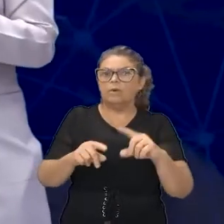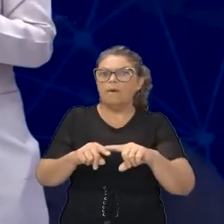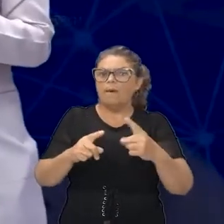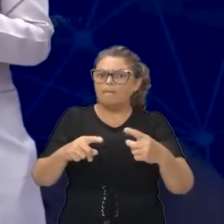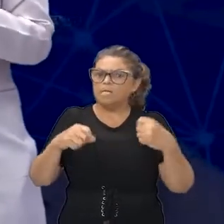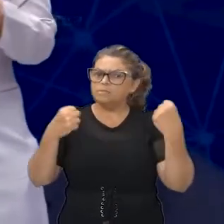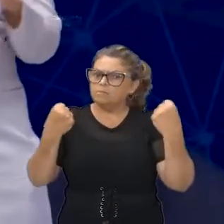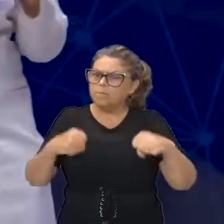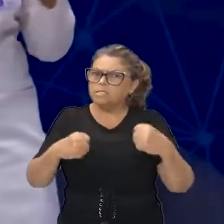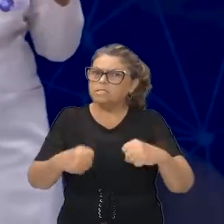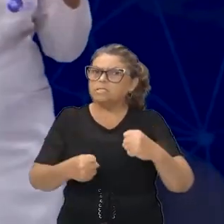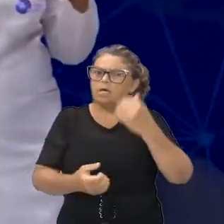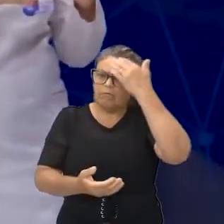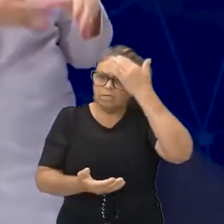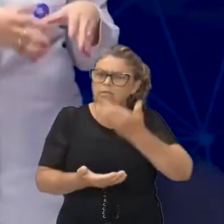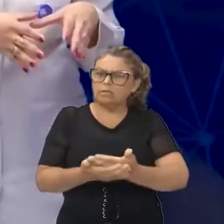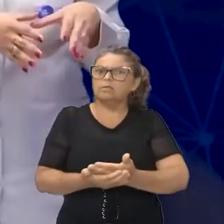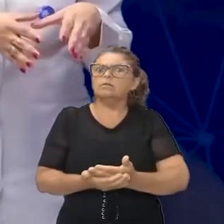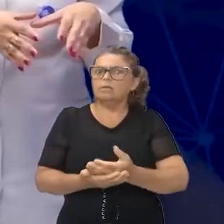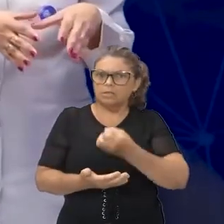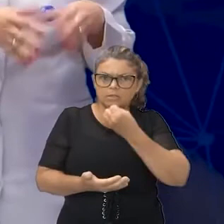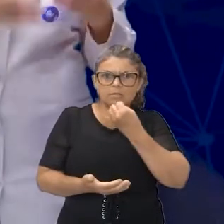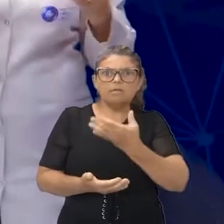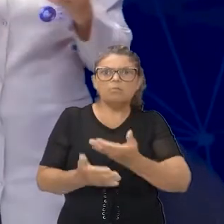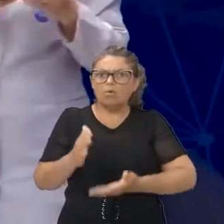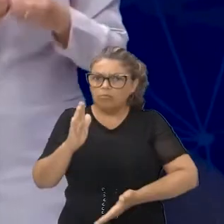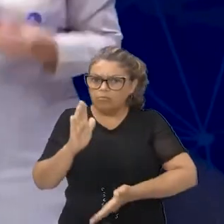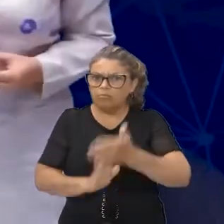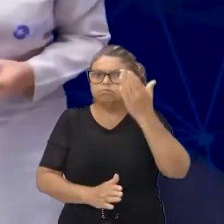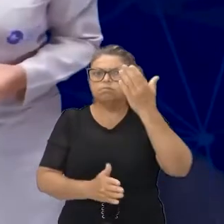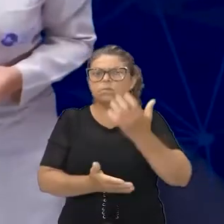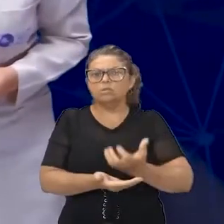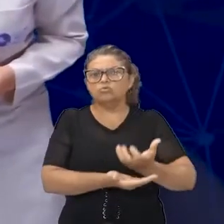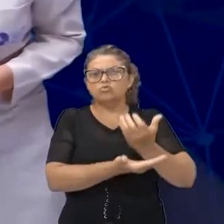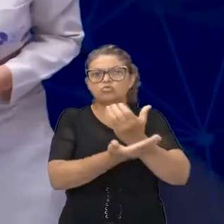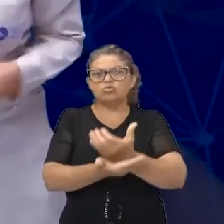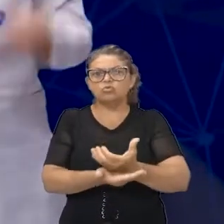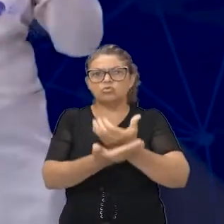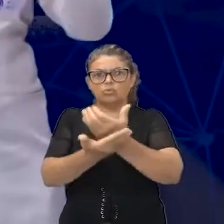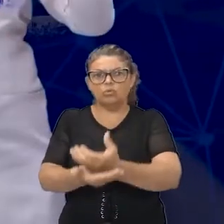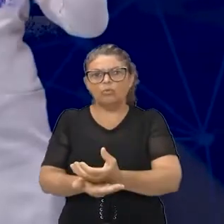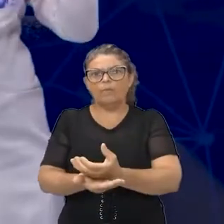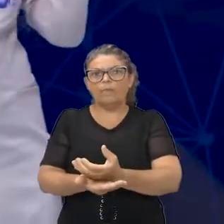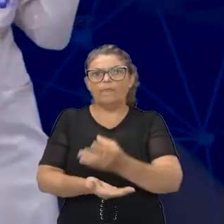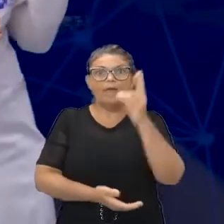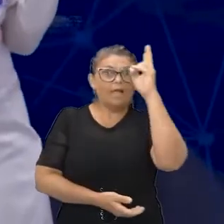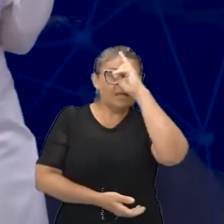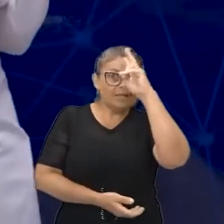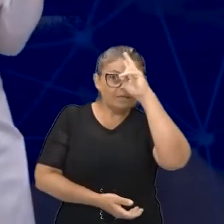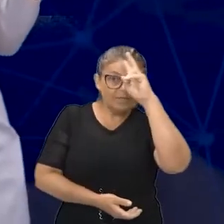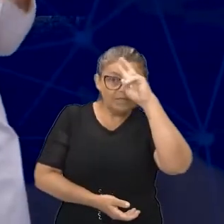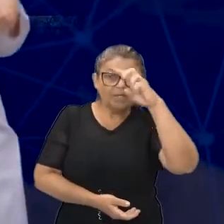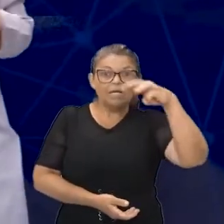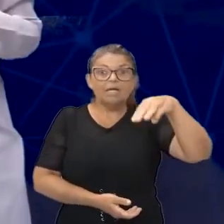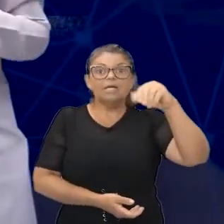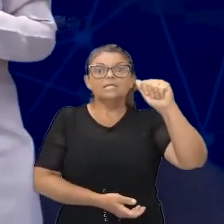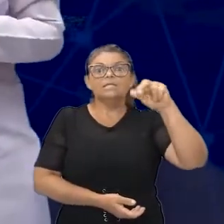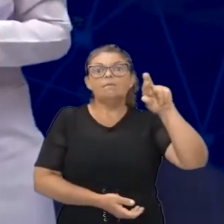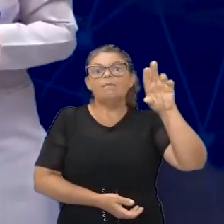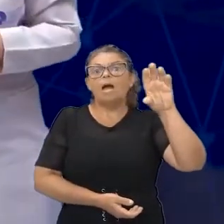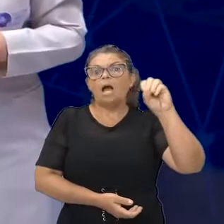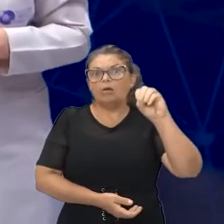a Europa, tínhamos notícia do Oriente, principalmente, lembram de Marco Polo, que vocês viram lá na aula sobre a